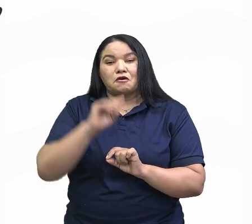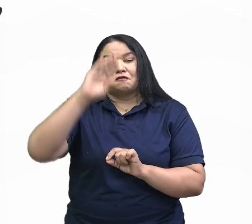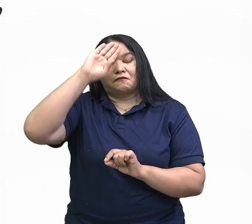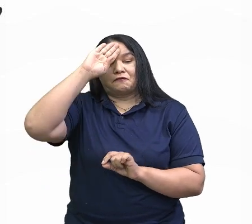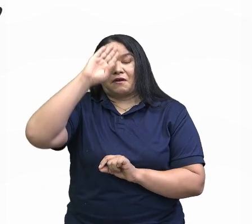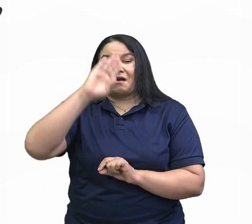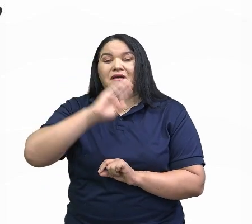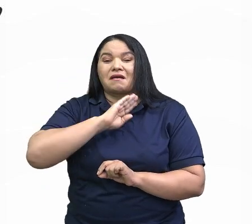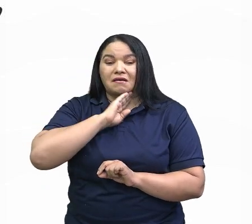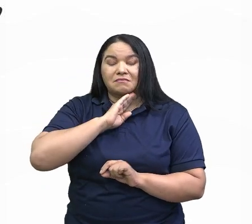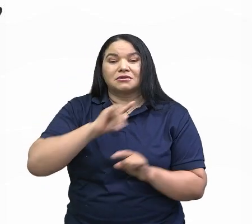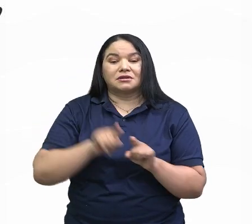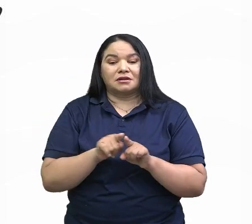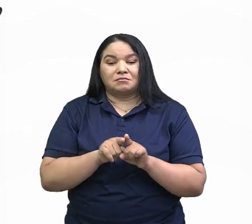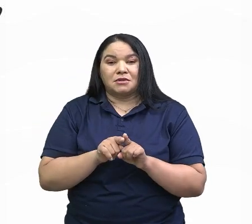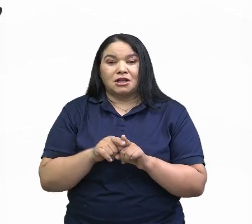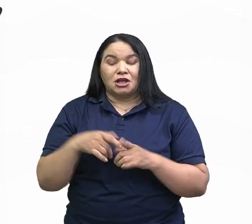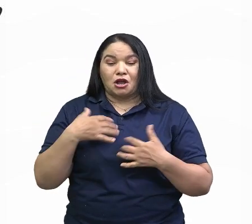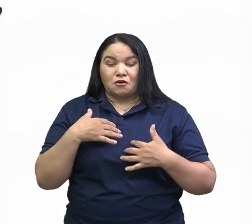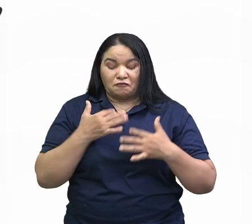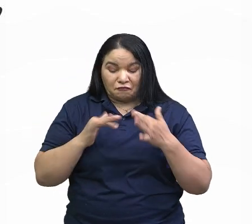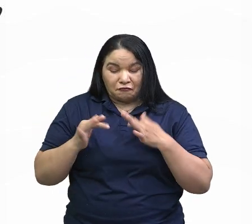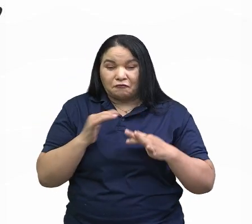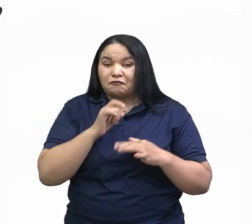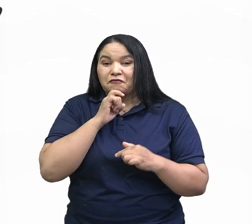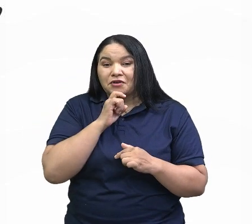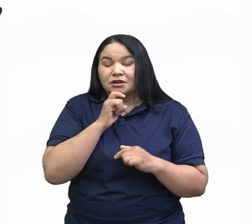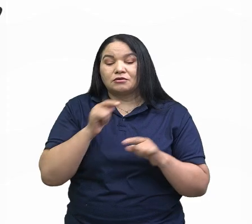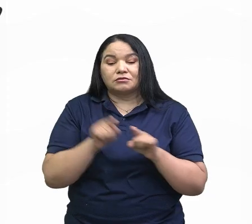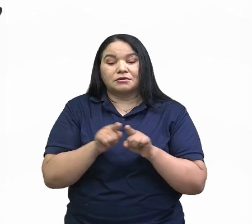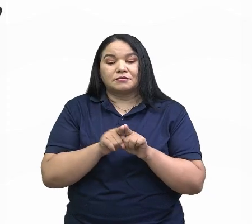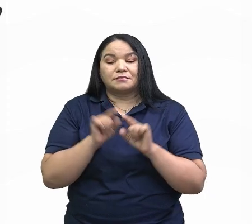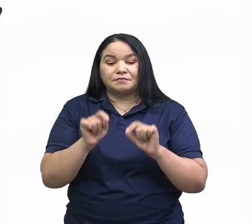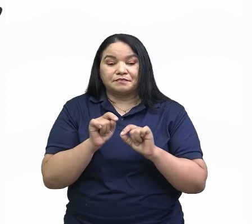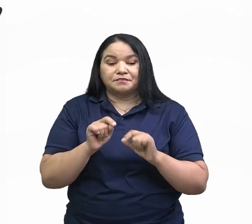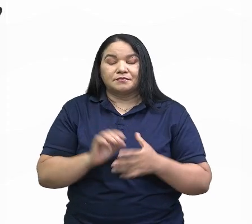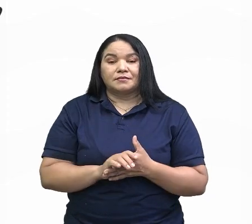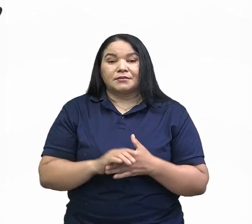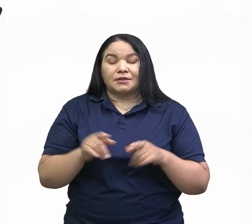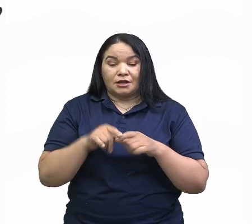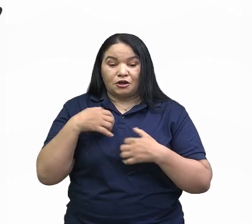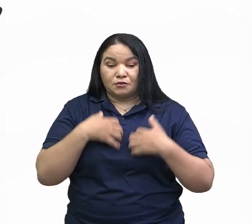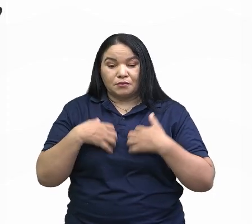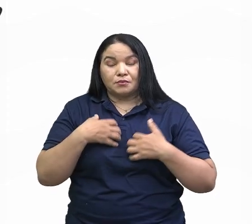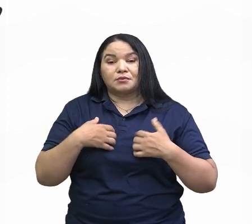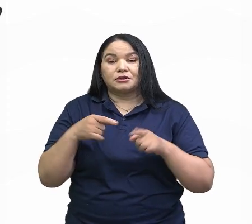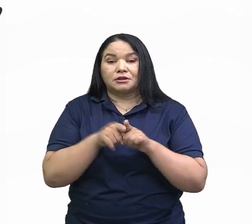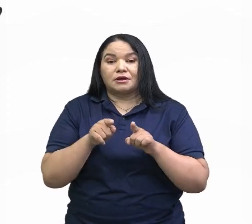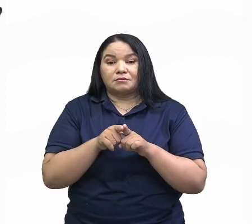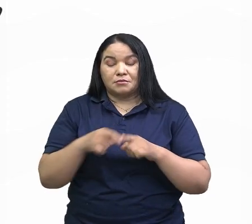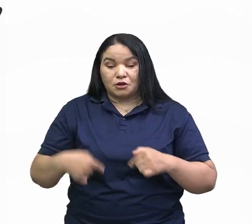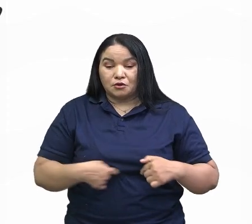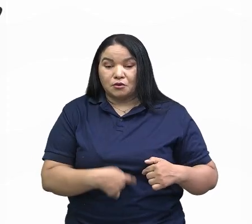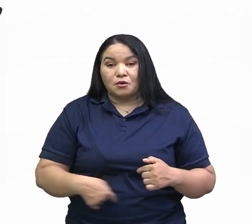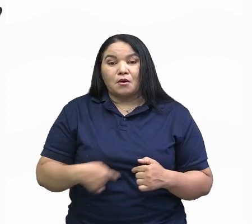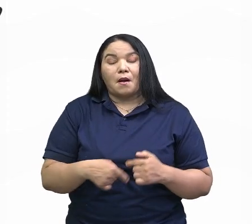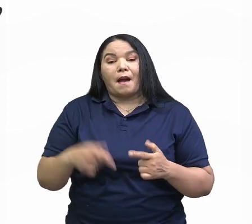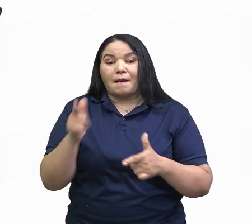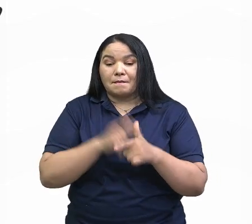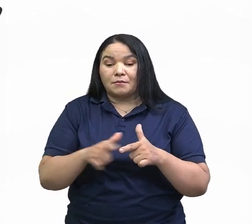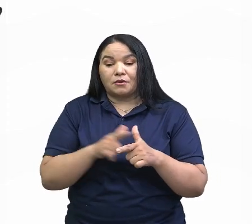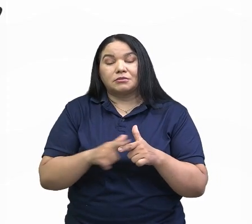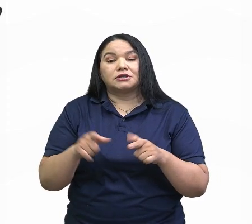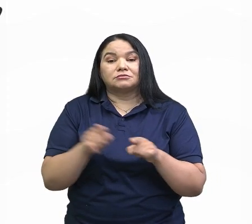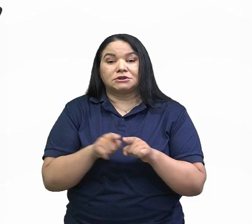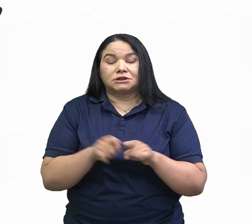dores musculares, dor de cabeça, icterícia, insuficiência renal e hemorragias.